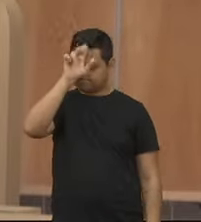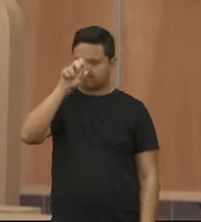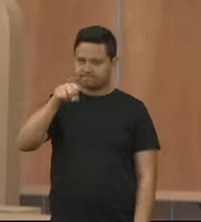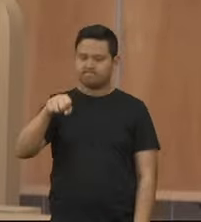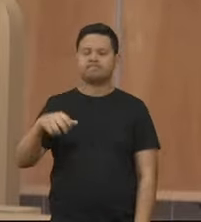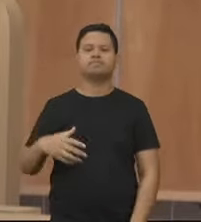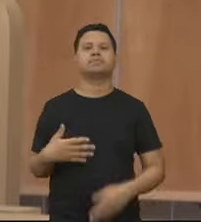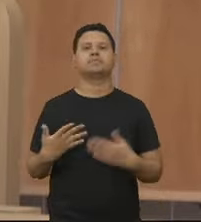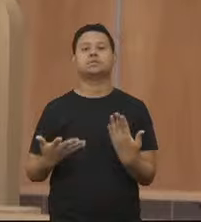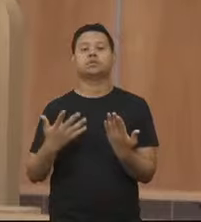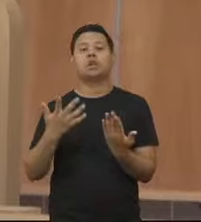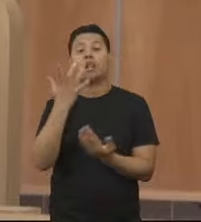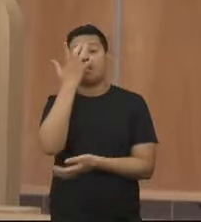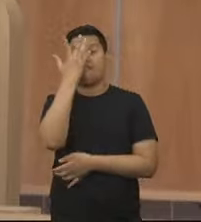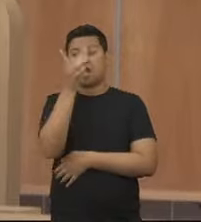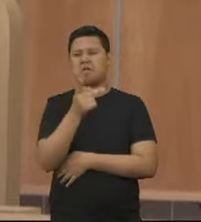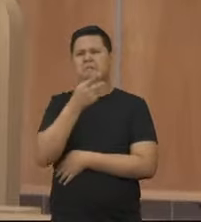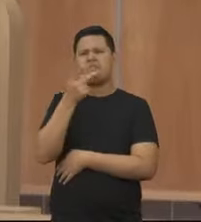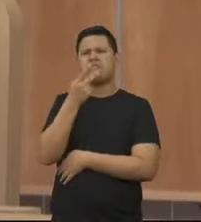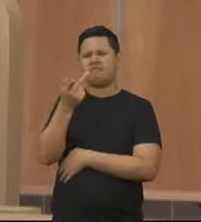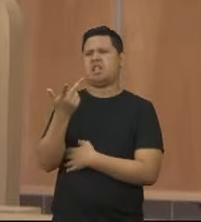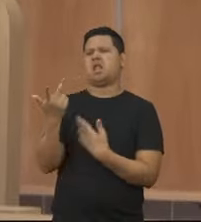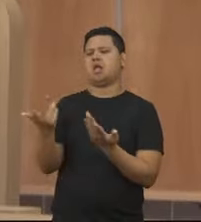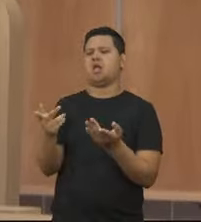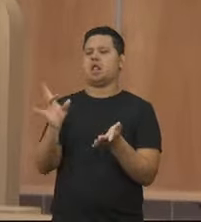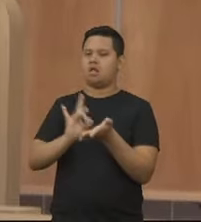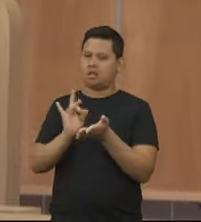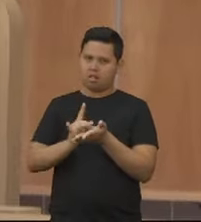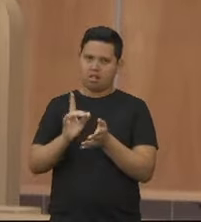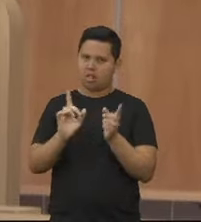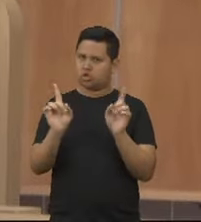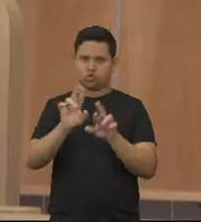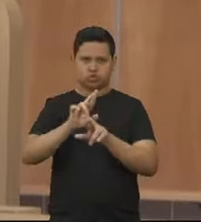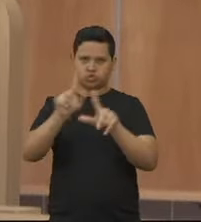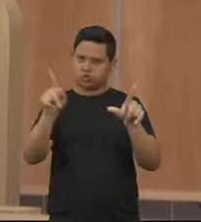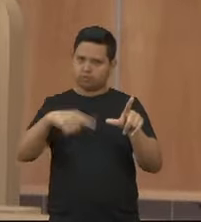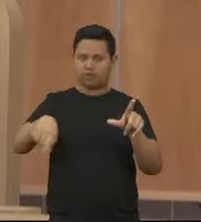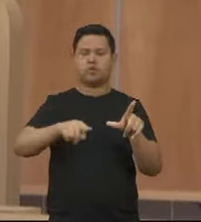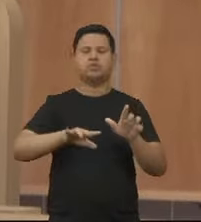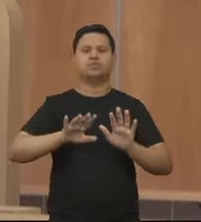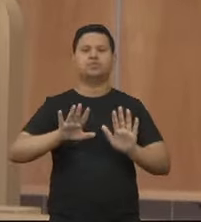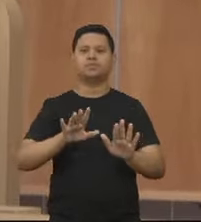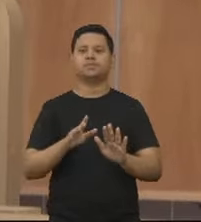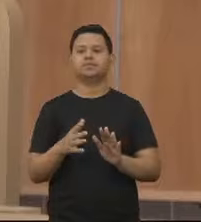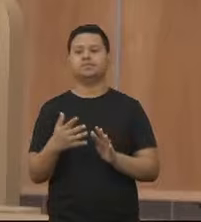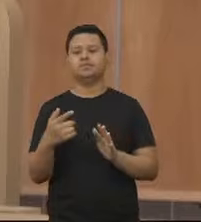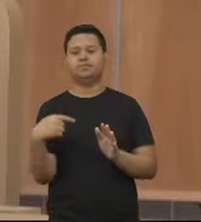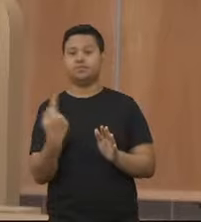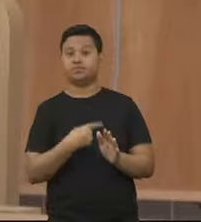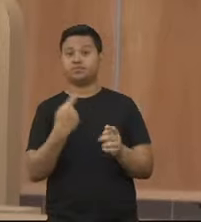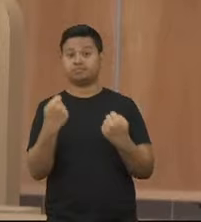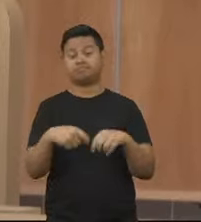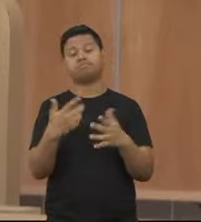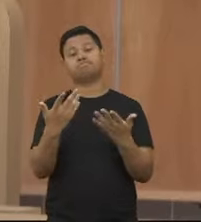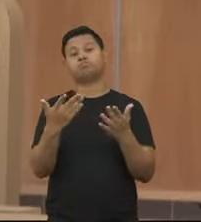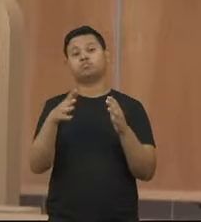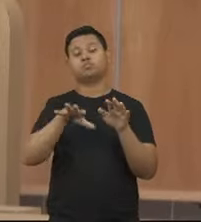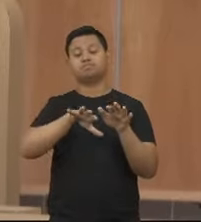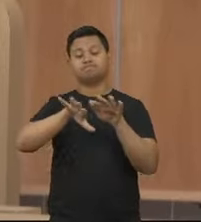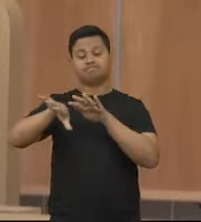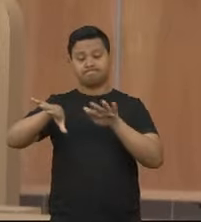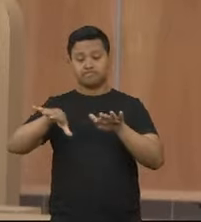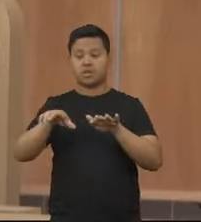E então é fácil as pessoas falarem, mas a realidade é outra, bem diferente. E é isso que a gente tem que separar.